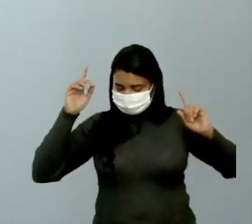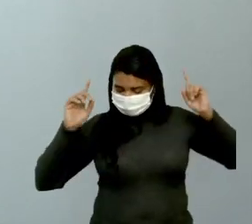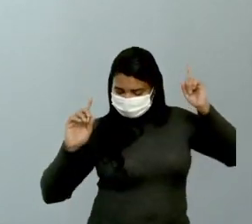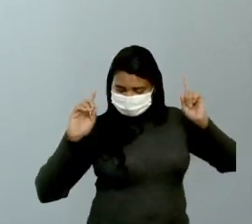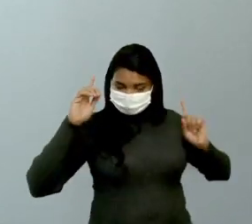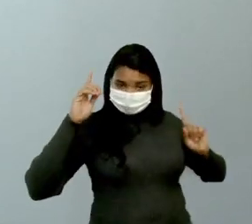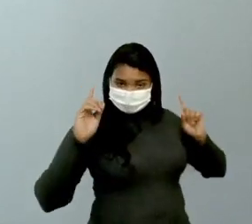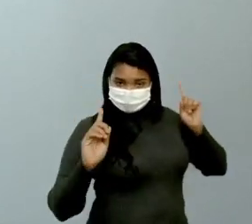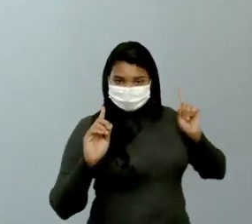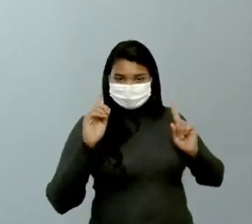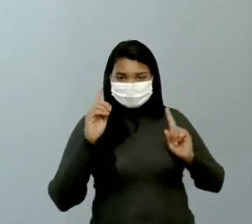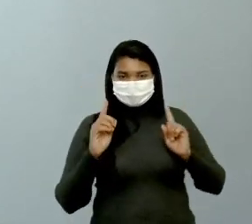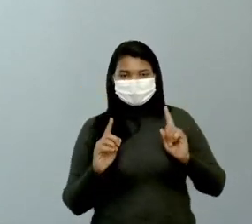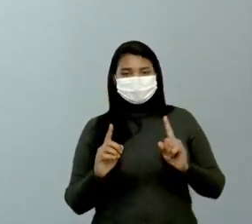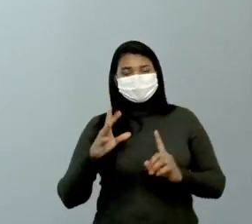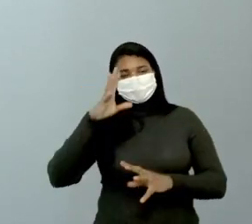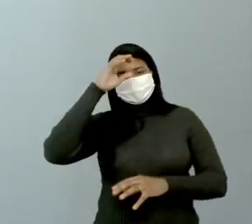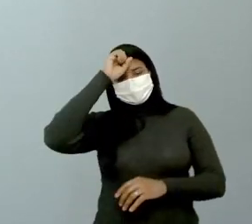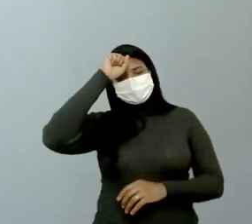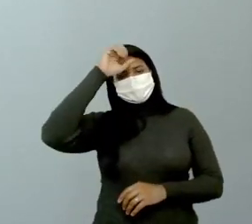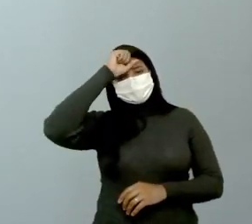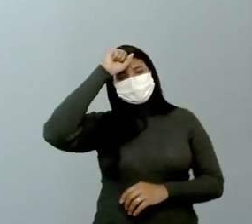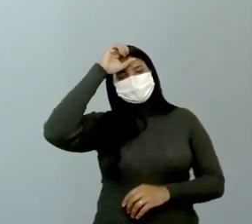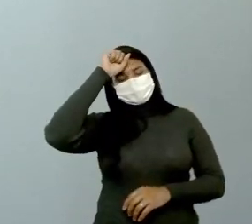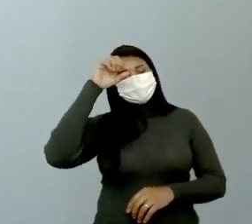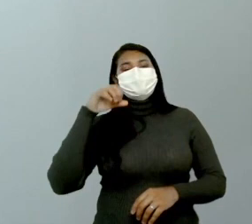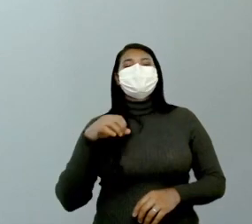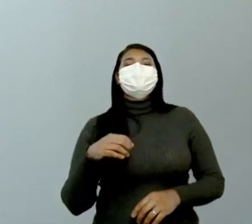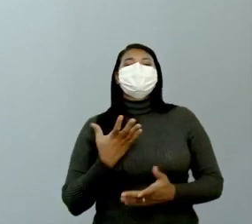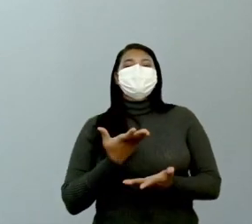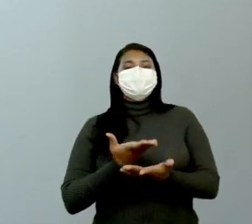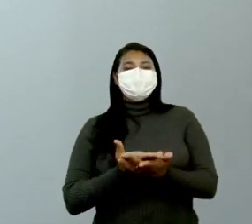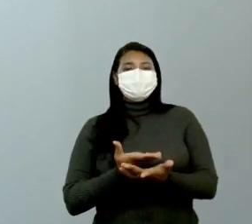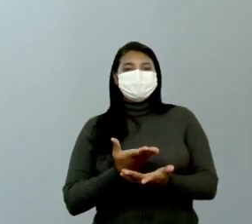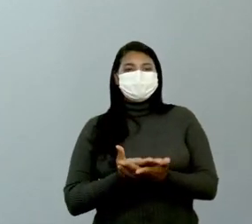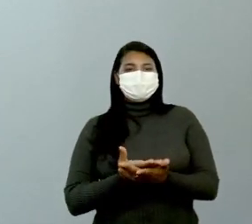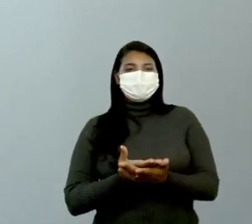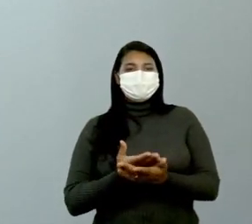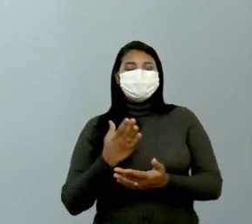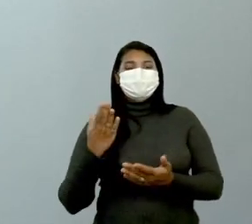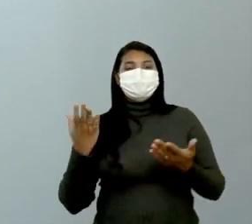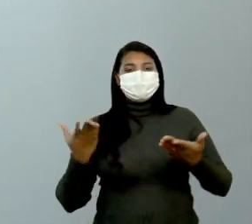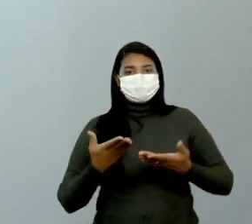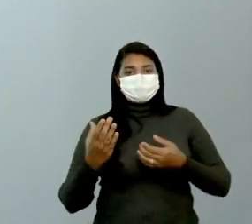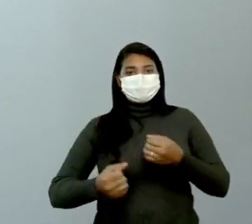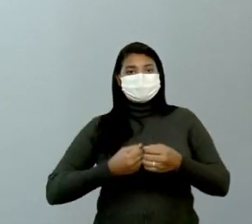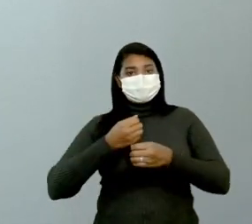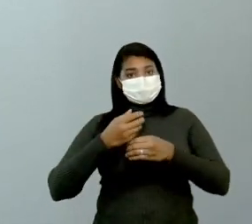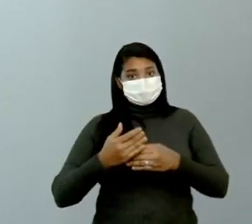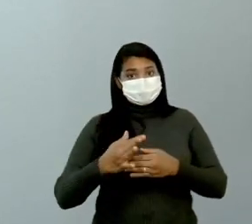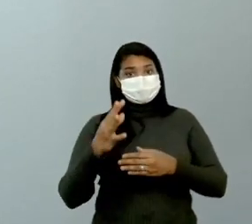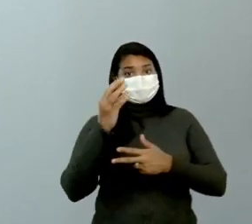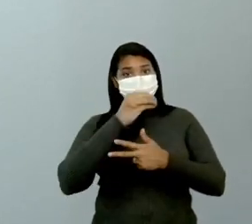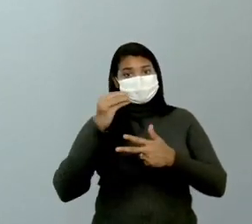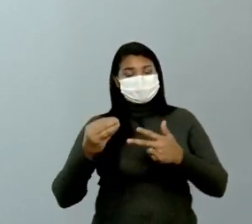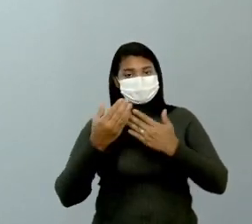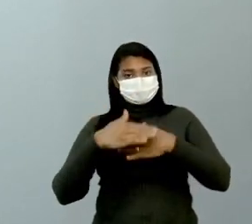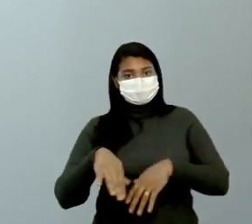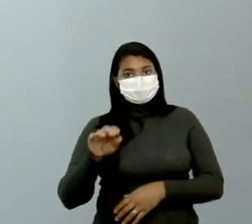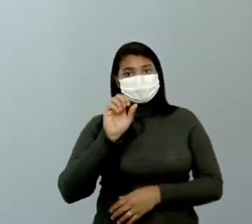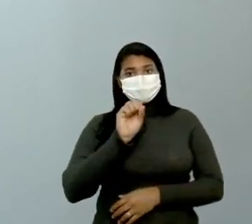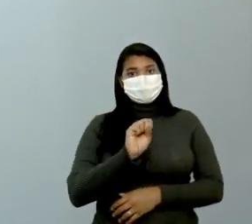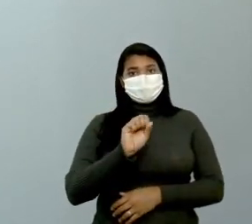mas também em ritmo de aprendizagem, né? Esse é um ano crucial para vocês. Tem Enem, tem